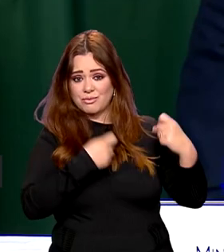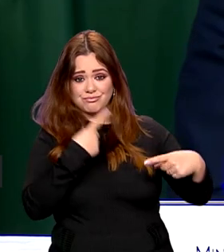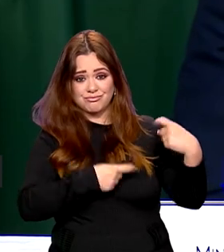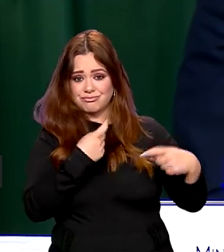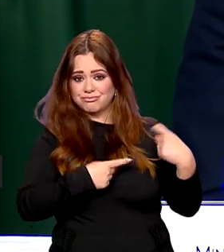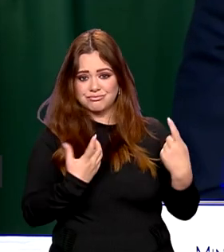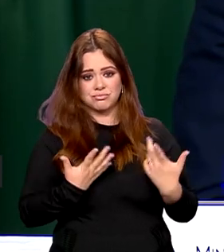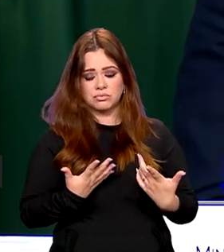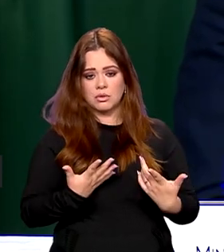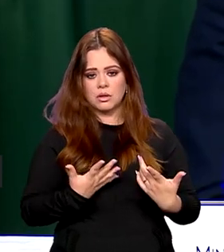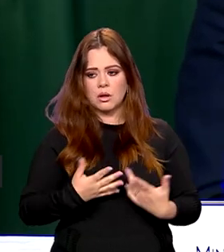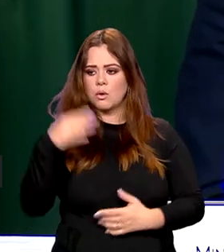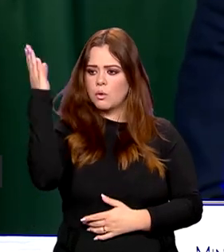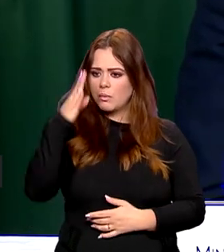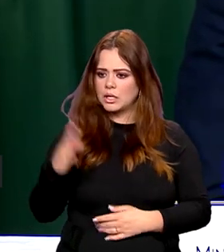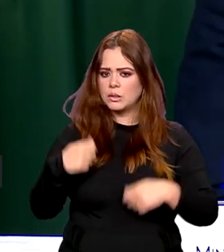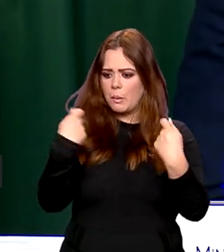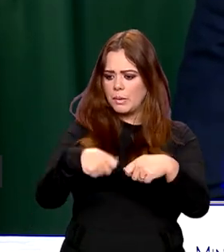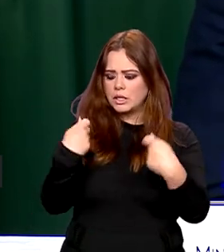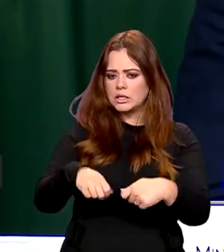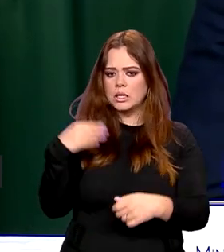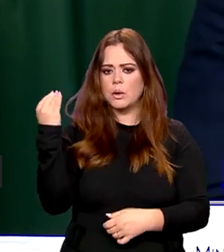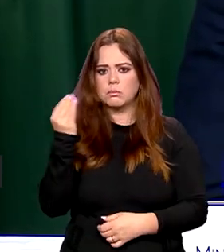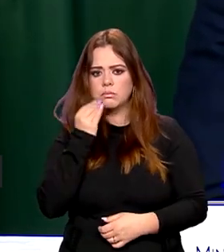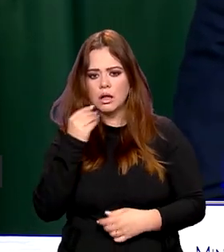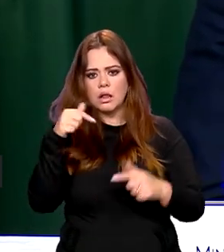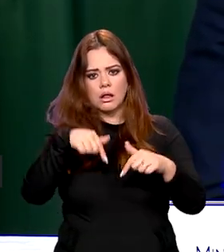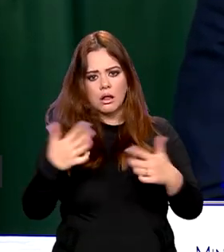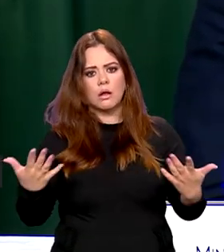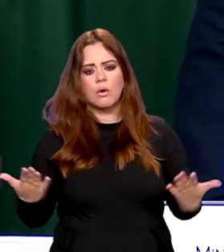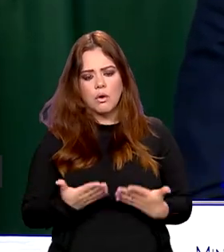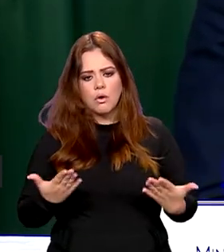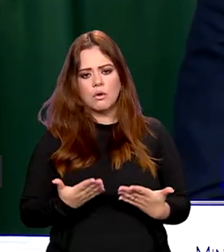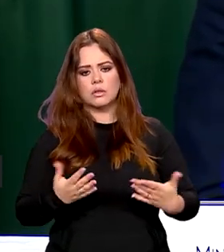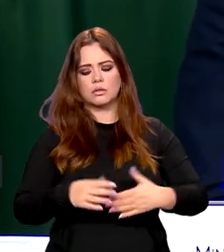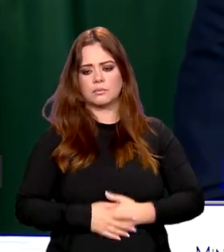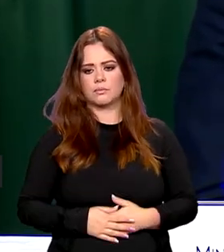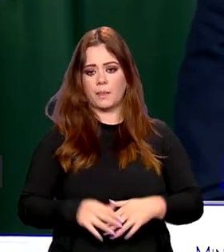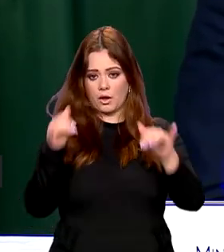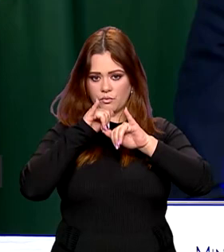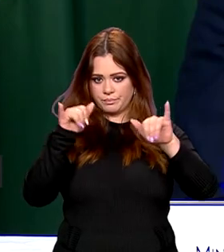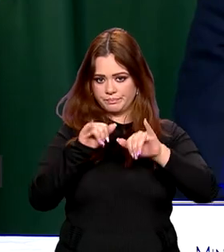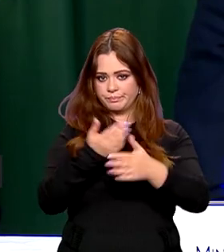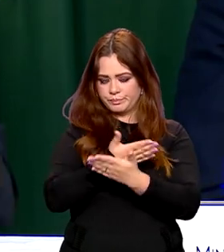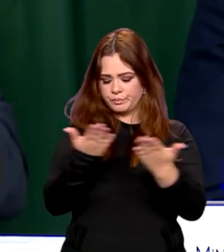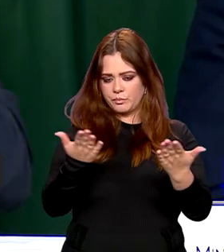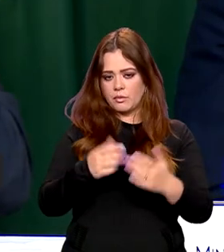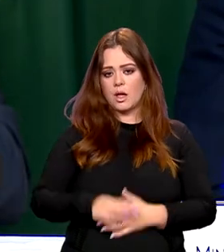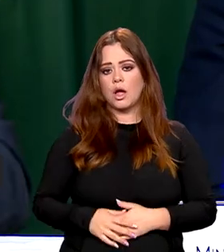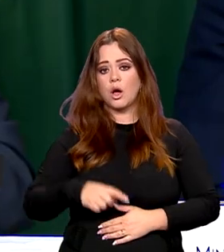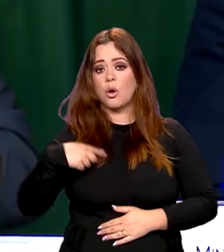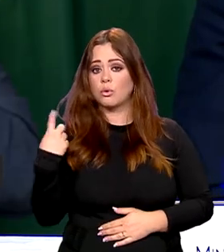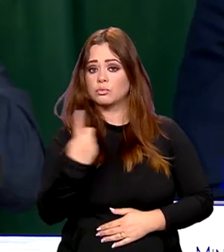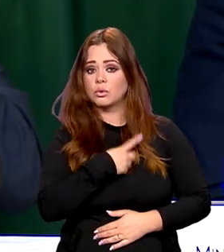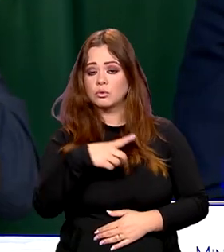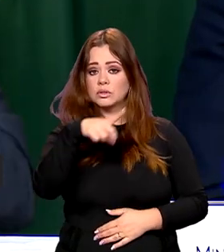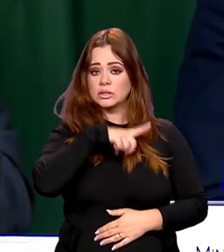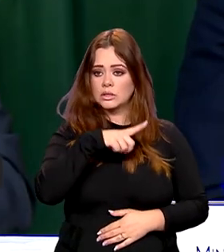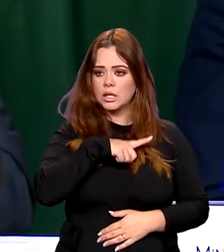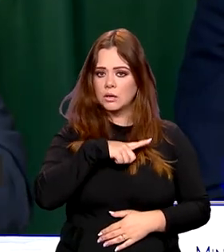O Brasil tem que aproveitar essa oportunidade. Eu vou dizer para vocês, nós temos uma